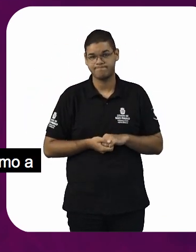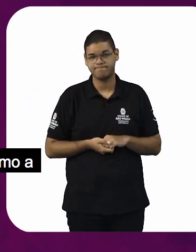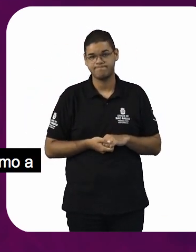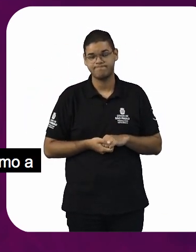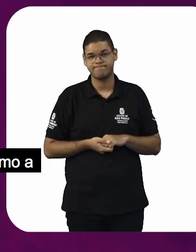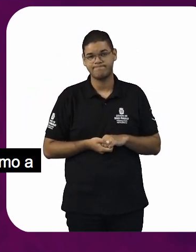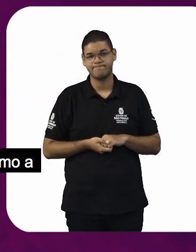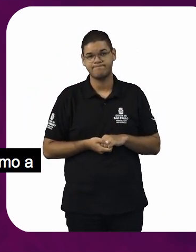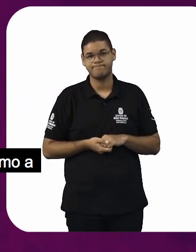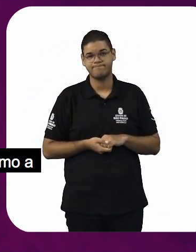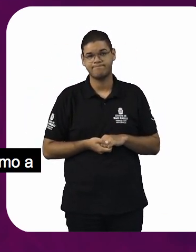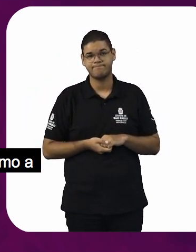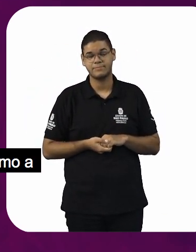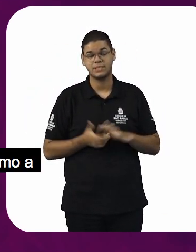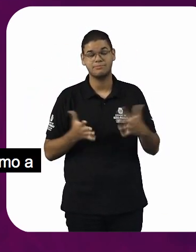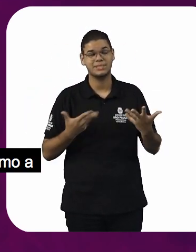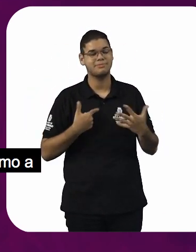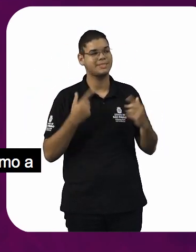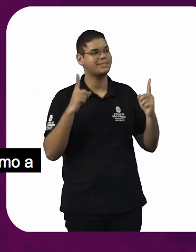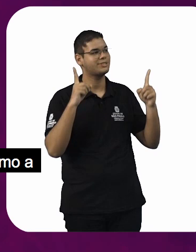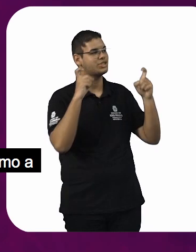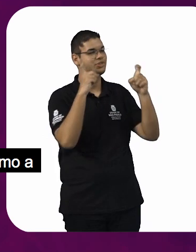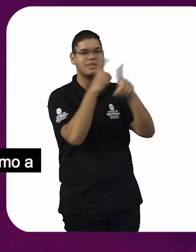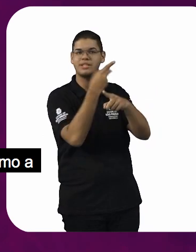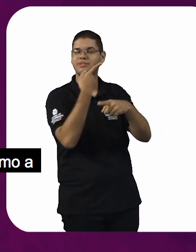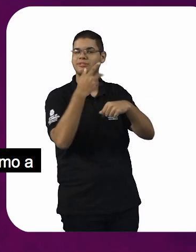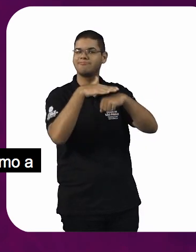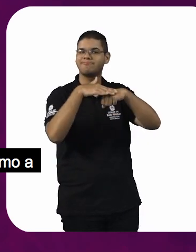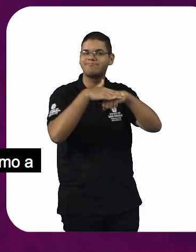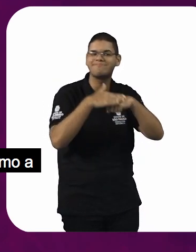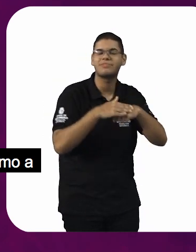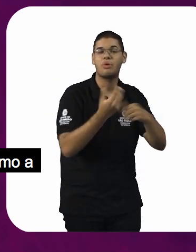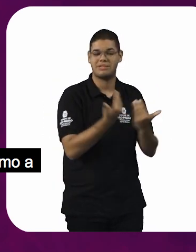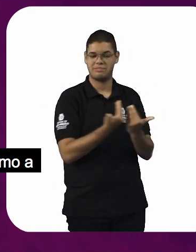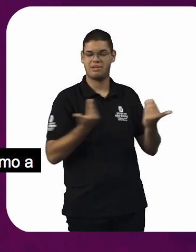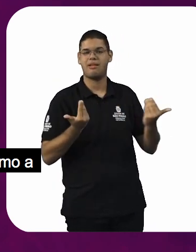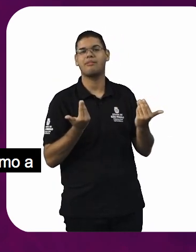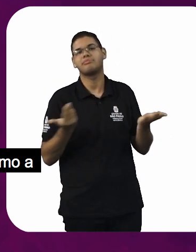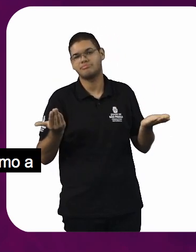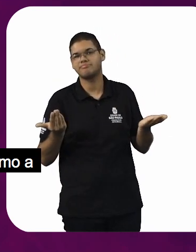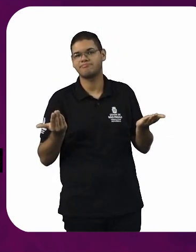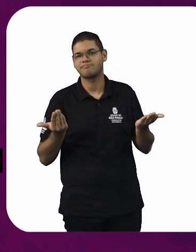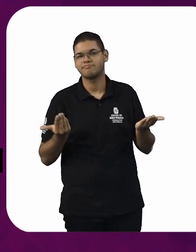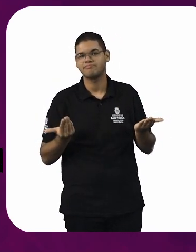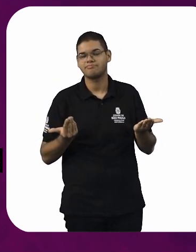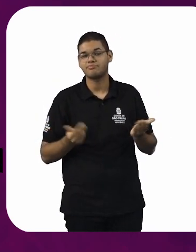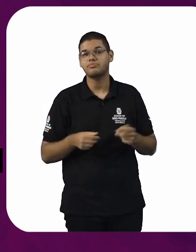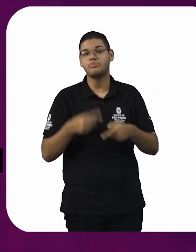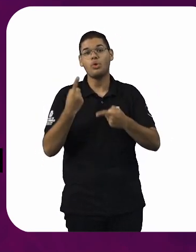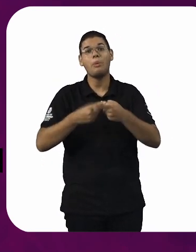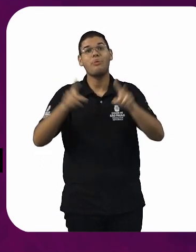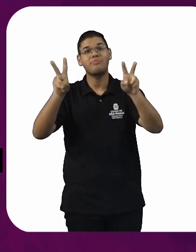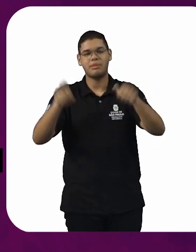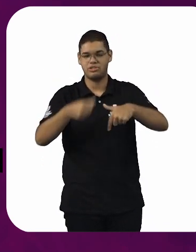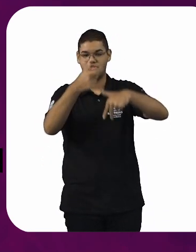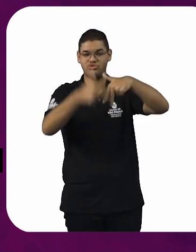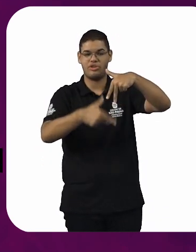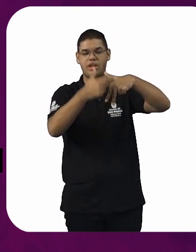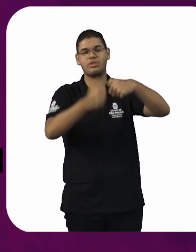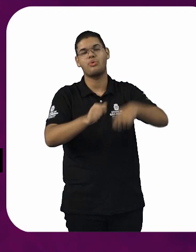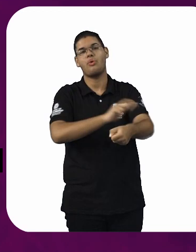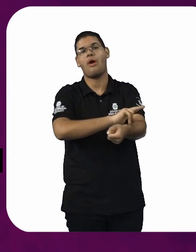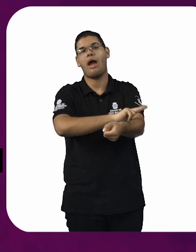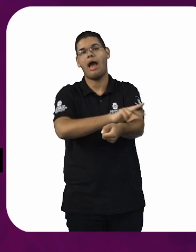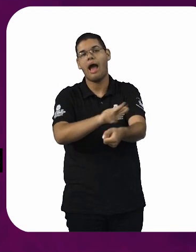desses assuntos de forma separada, né? Como a doutora Lázara trouxe, né? Essa intersecção de gênero, raça e classe e todas as outras